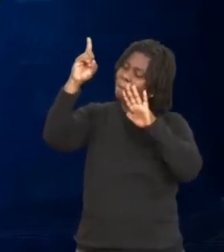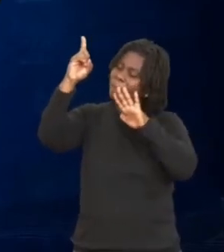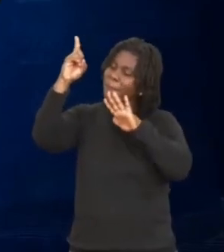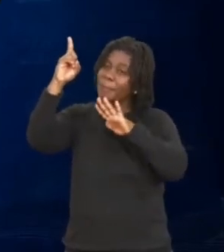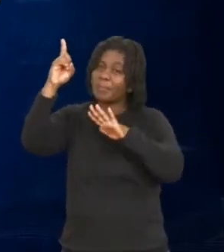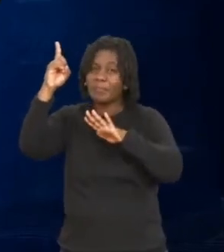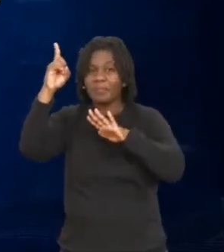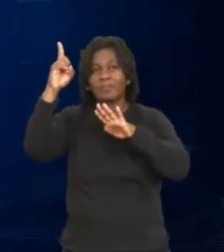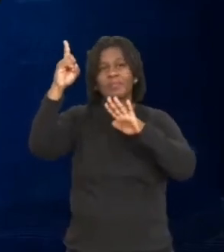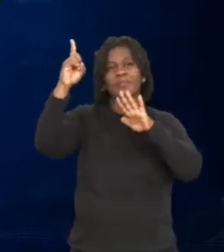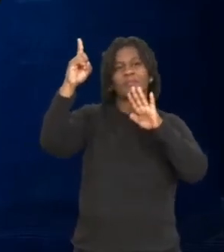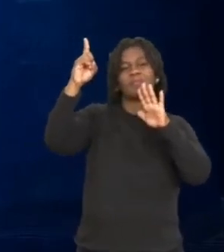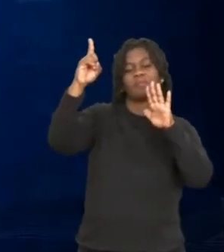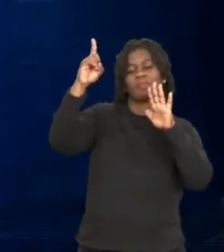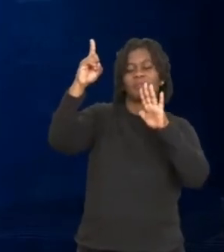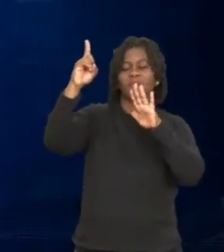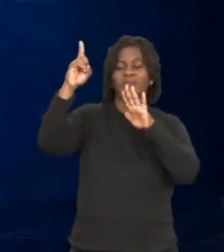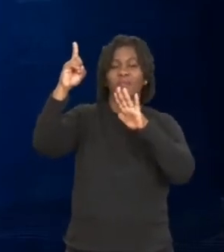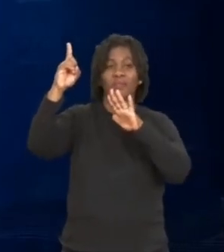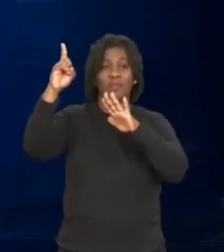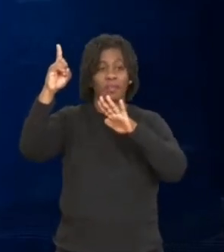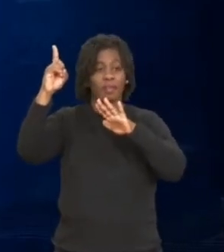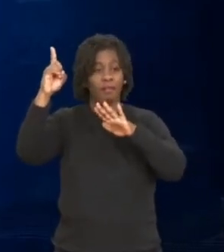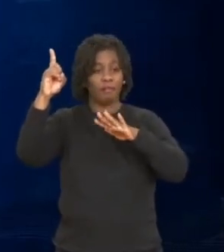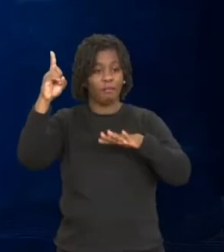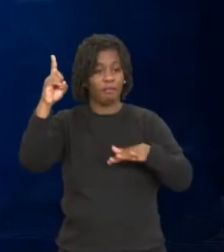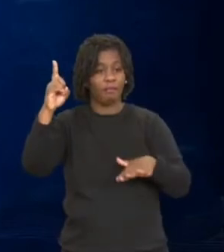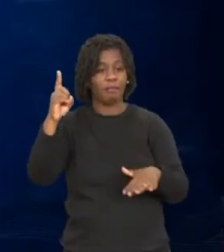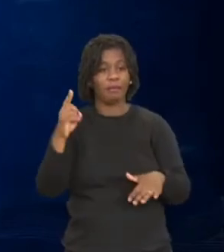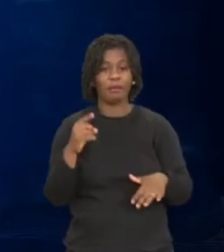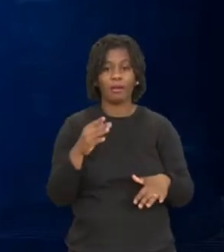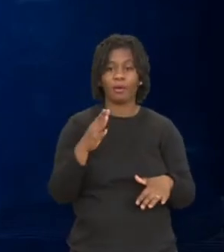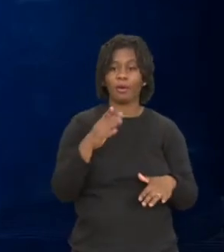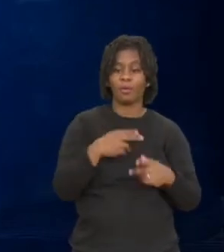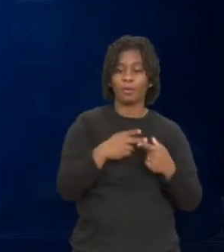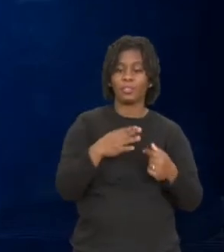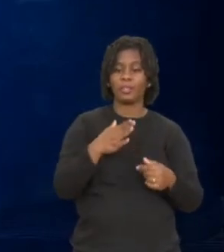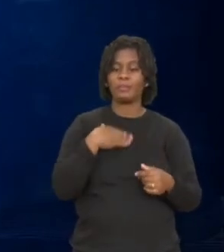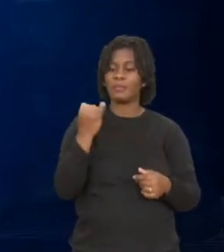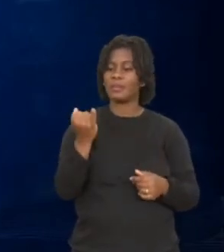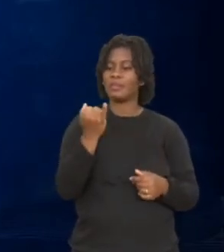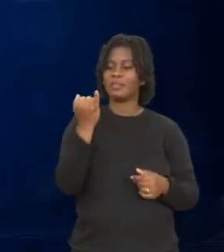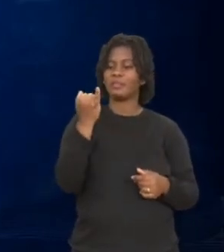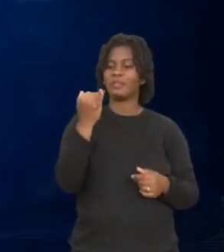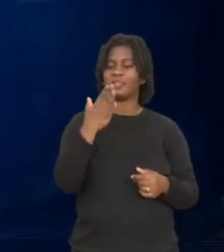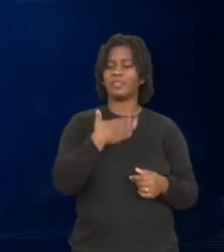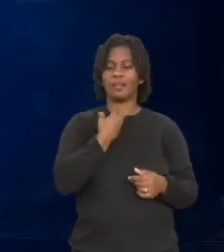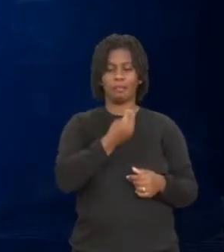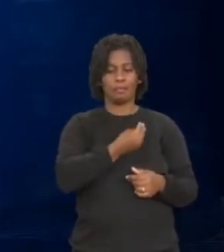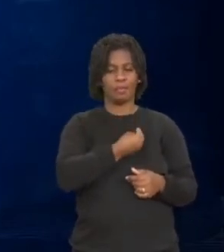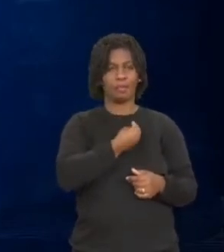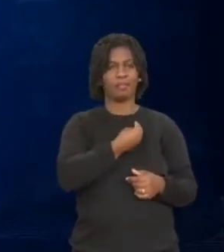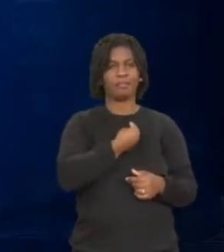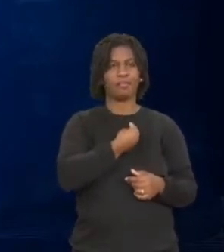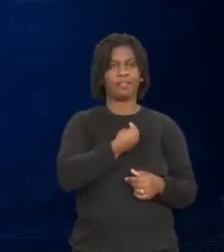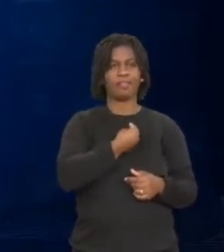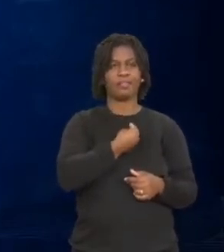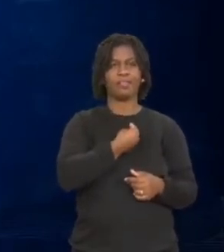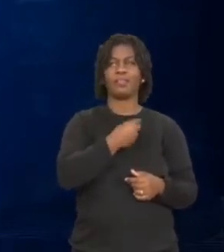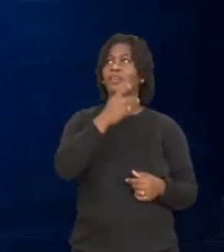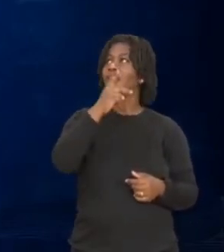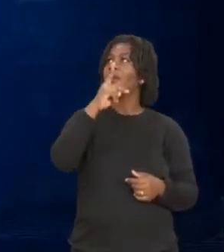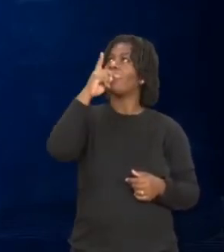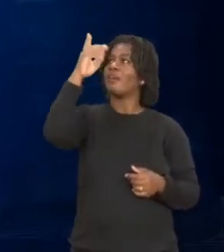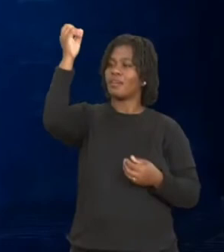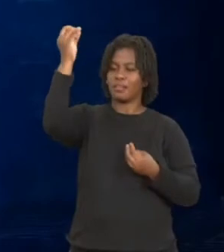adoração. Minha maior riqueza é a tua salvação. Minha maior riqueza é a